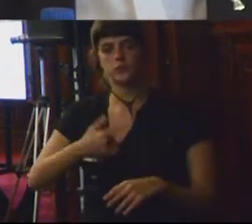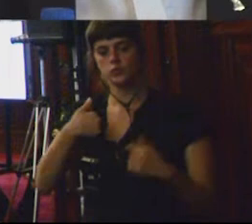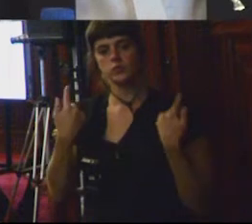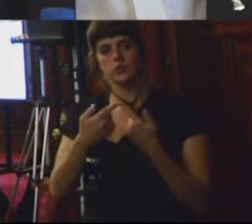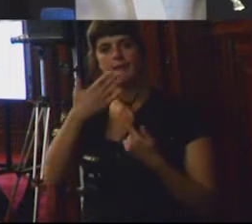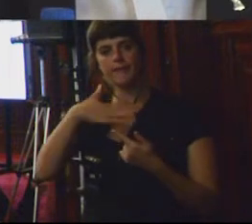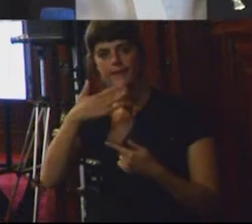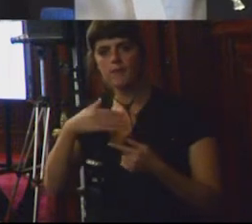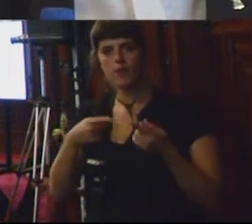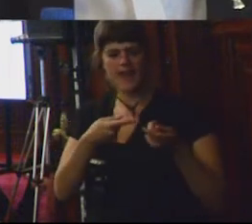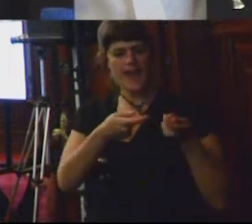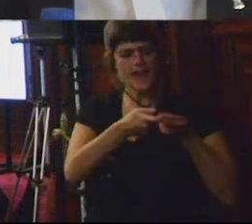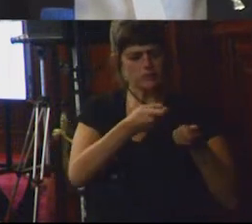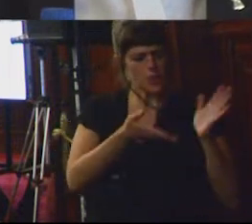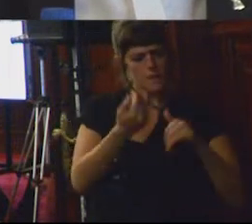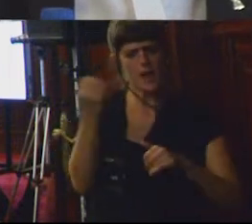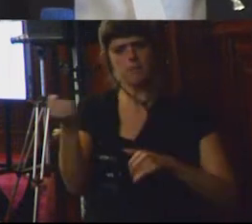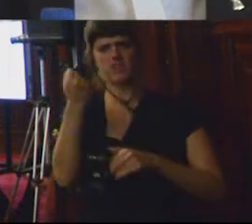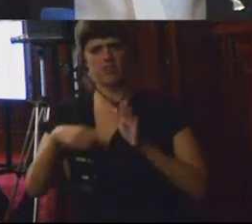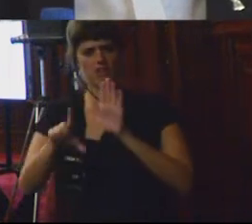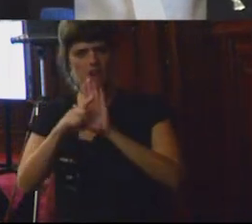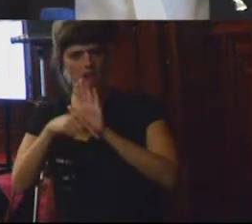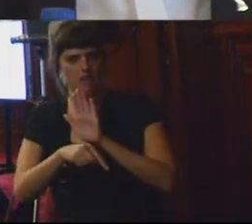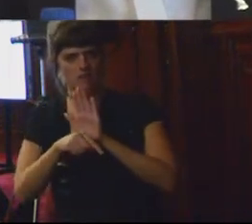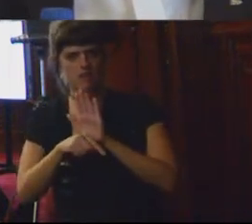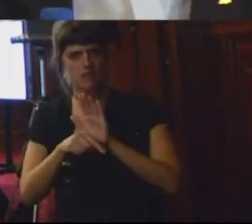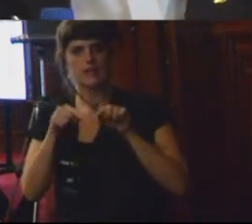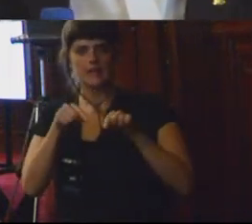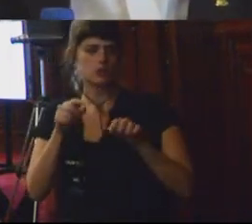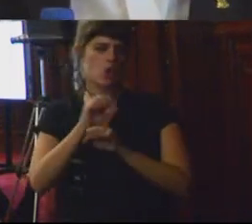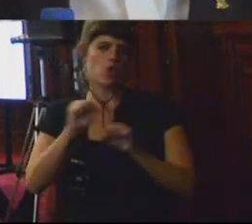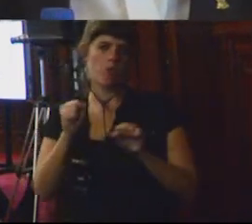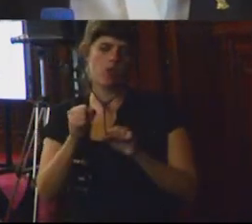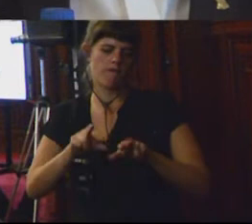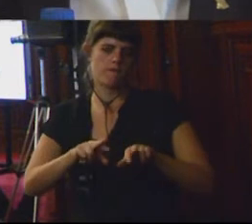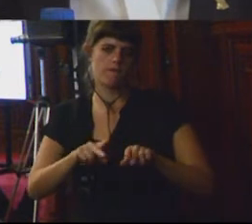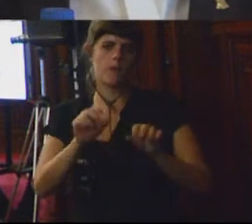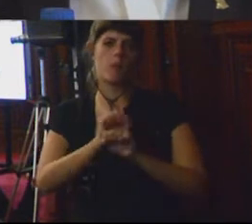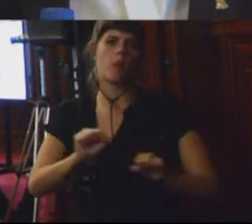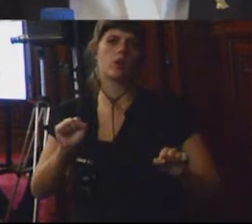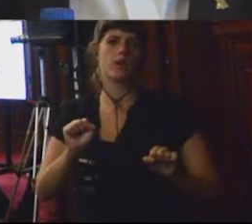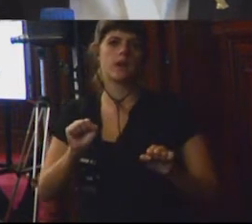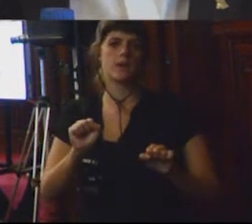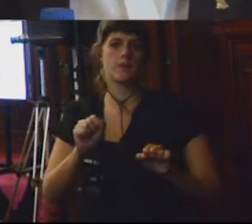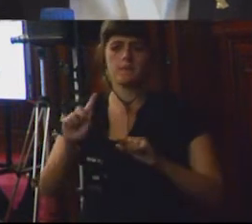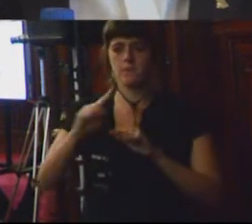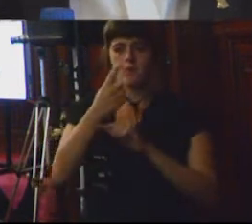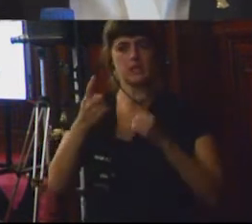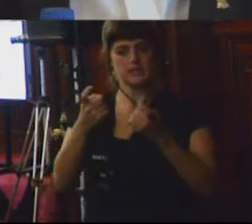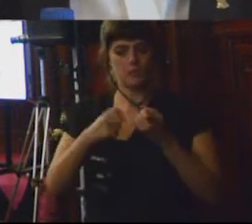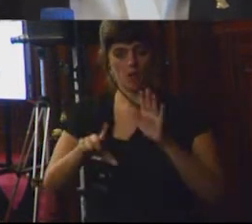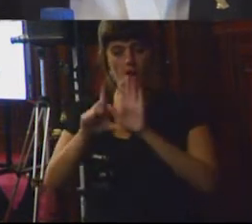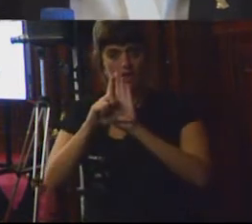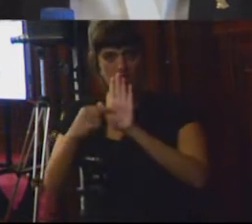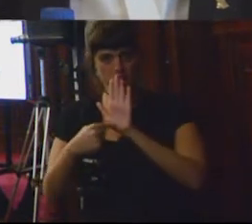legislado também não pode perdurar, porque, em primeiro lugar, temos que ter uma lei para depois, daí para frente, você começar